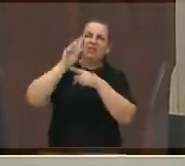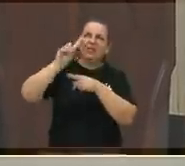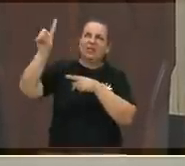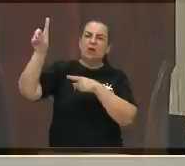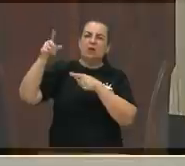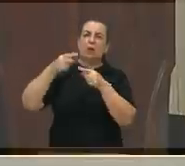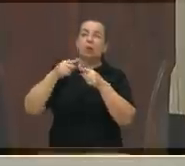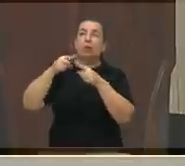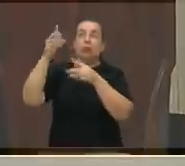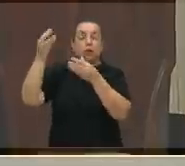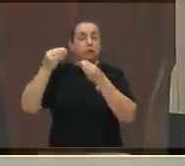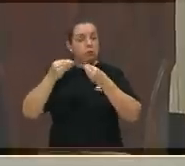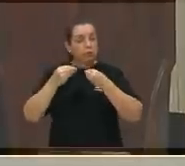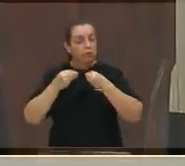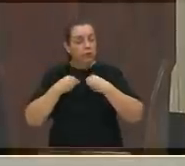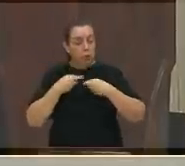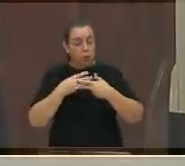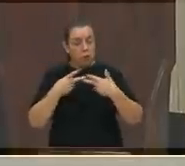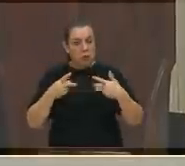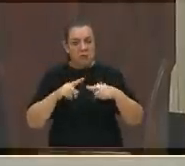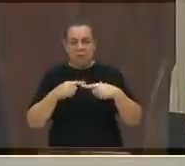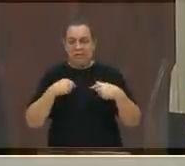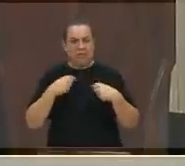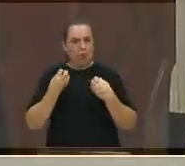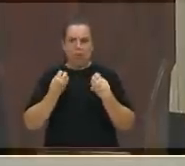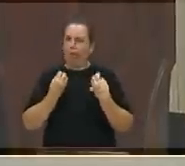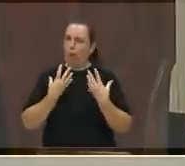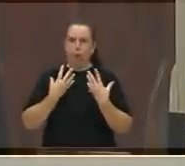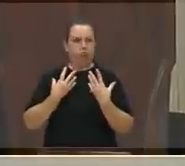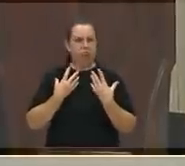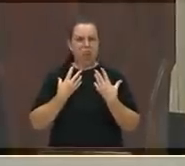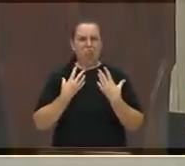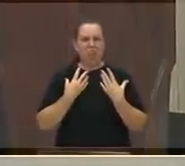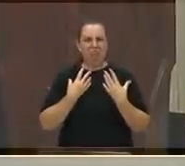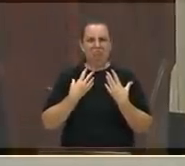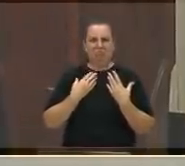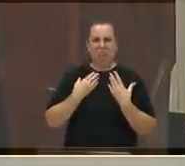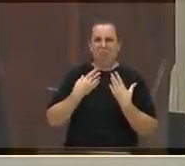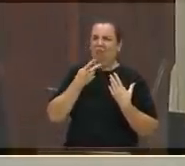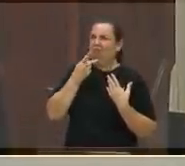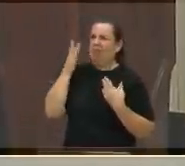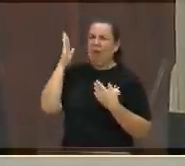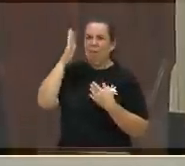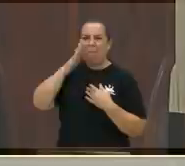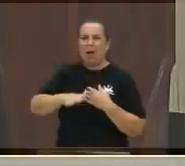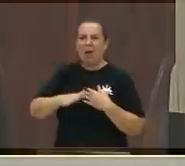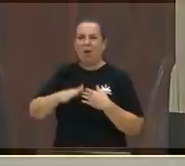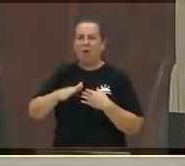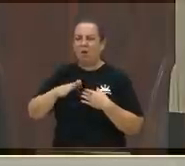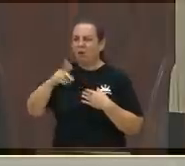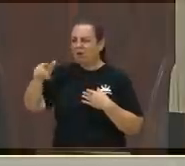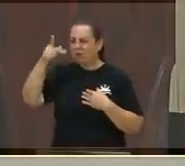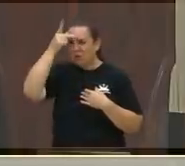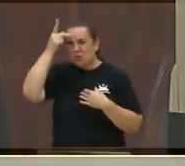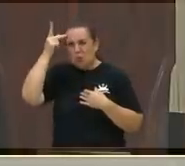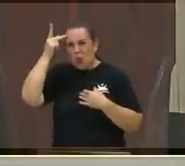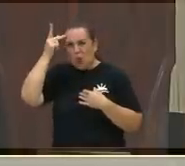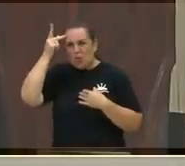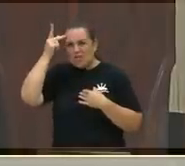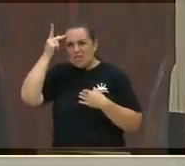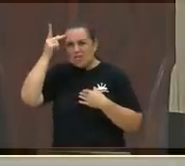a sua providência quando tenho tudo é amaldiçoei o próximo